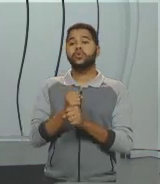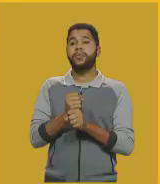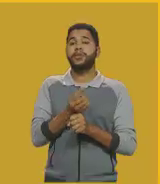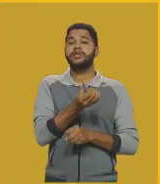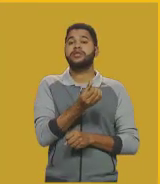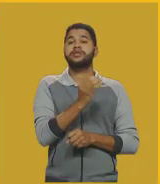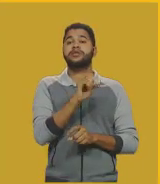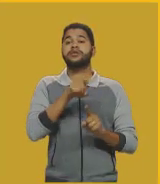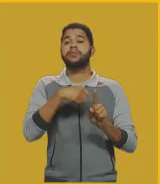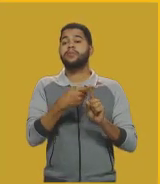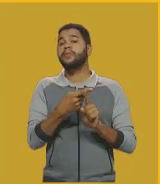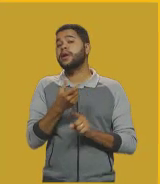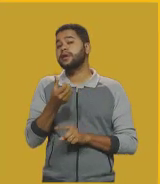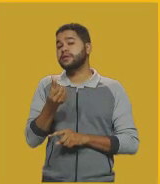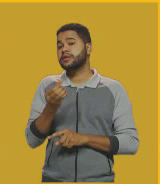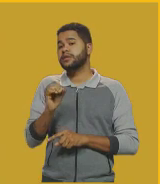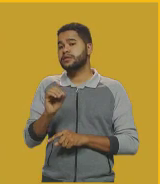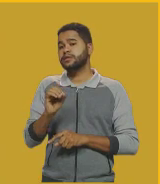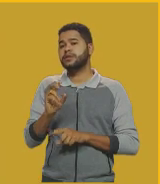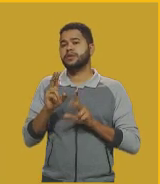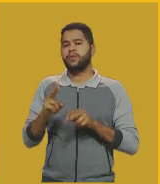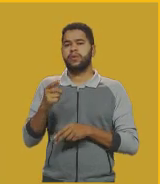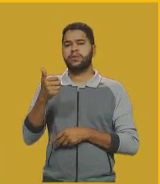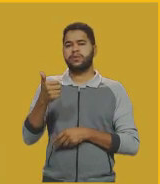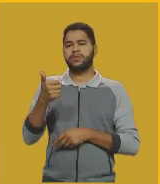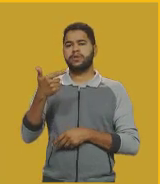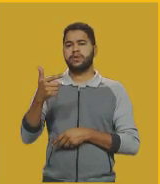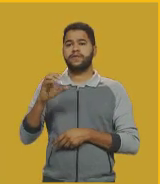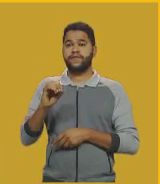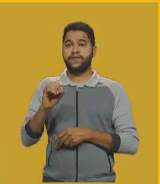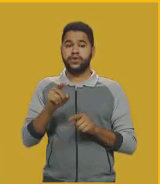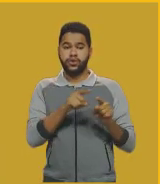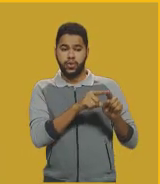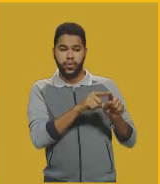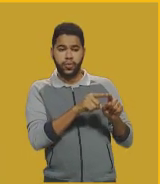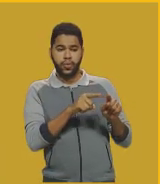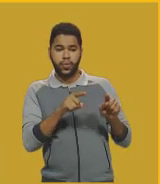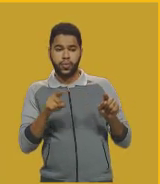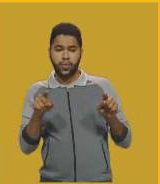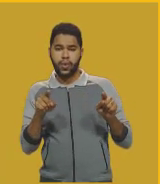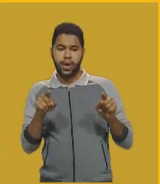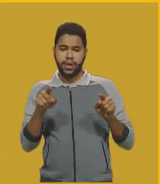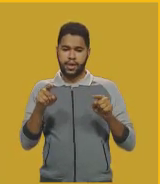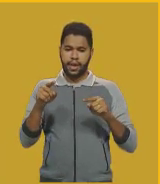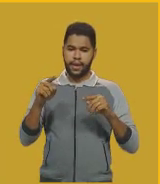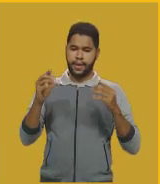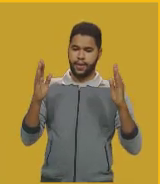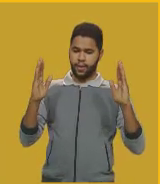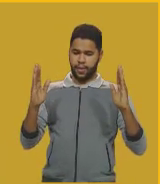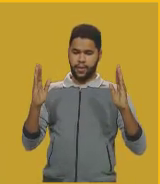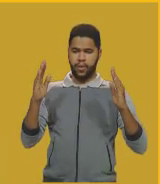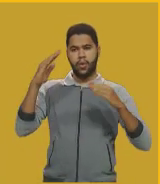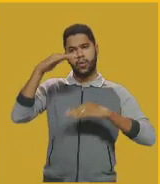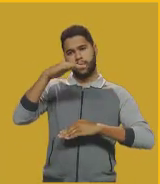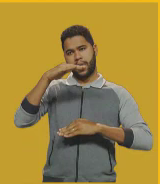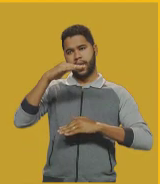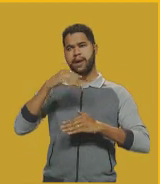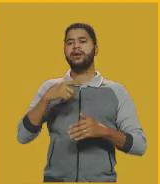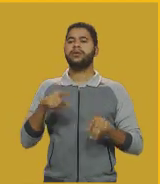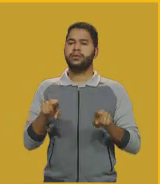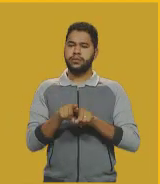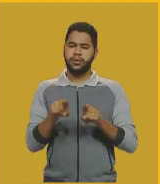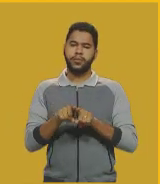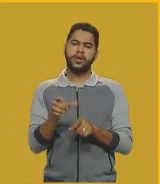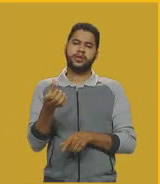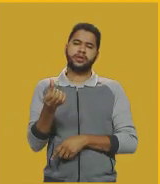60 mais 60 vai dar 120. E como todo esse trecho está ligado em paralelo com ele, com o de cima, então ele vai ter também